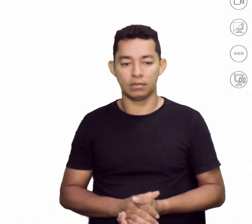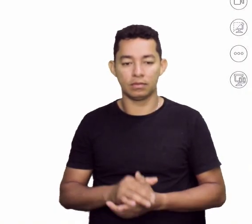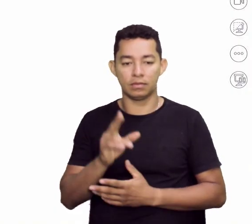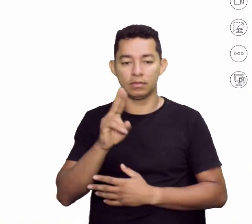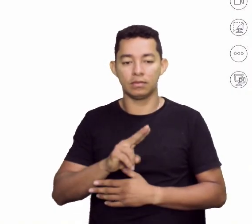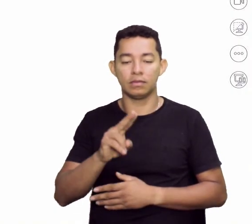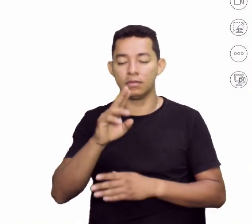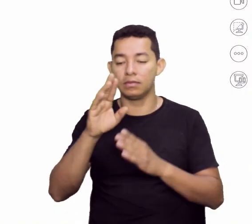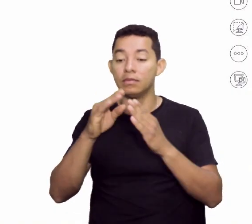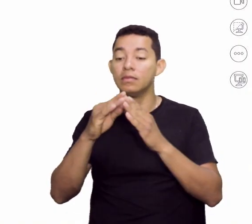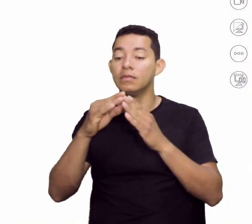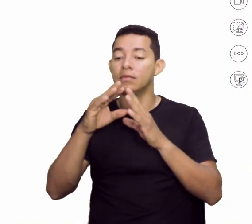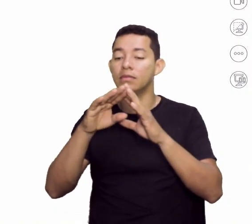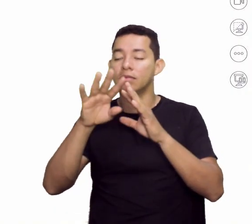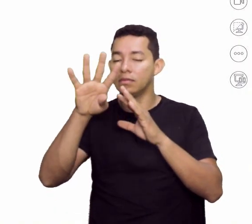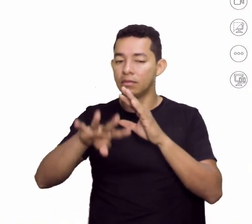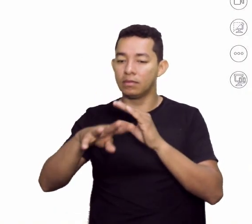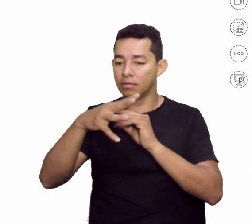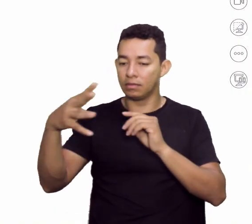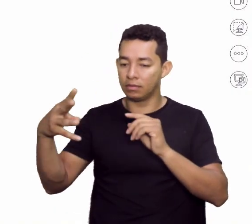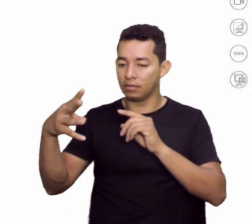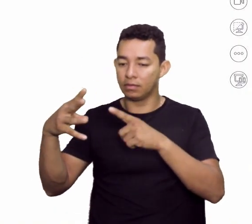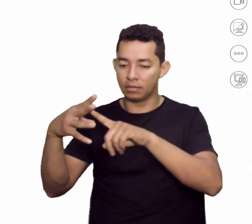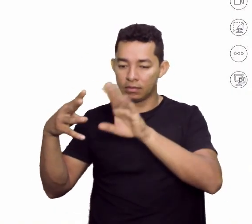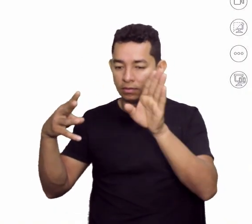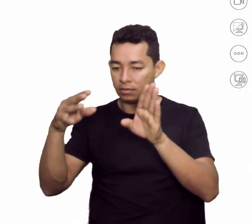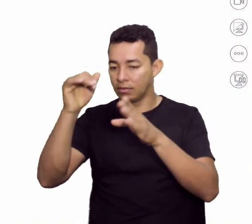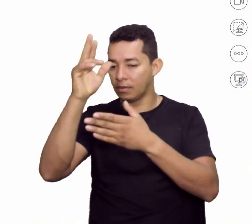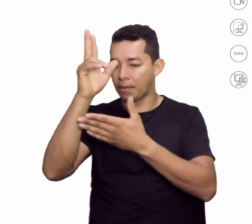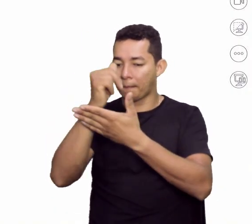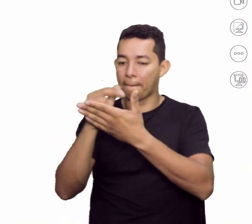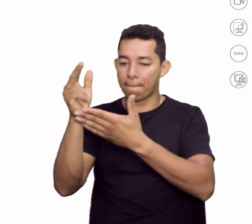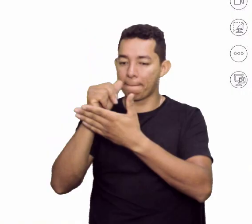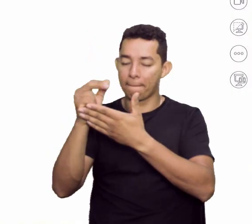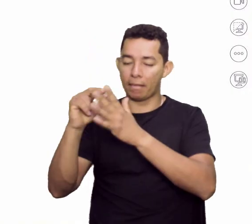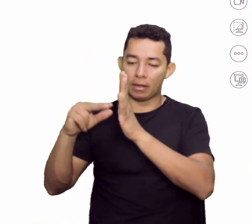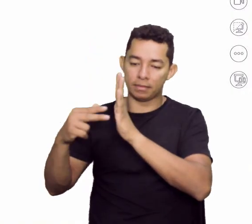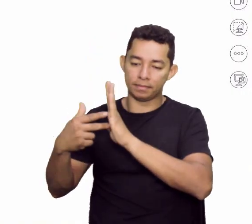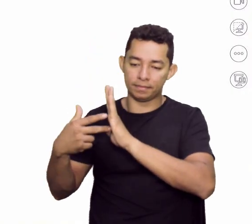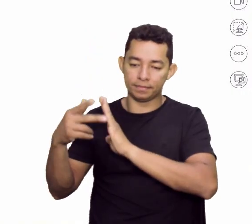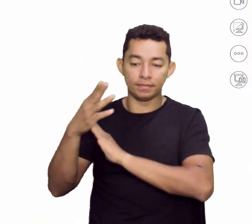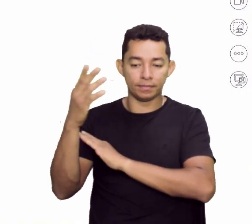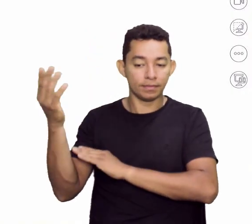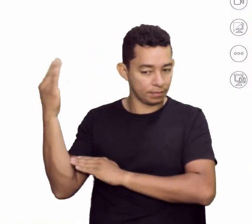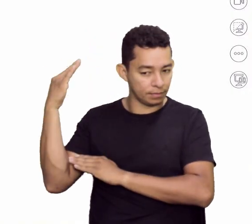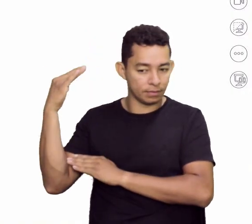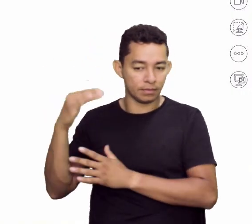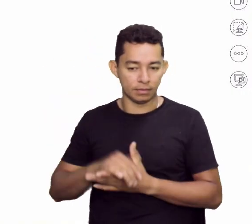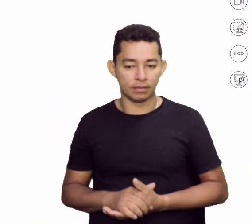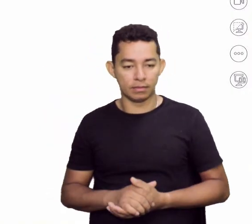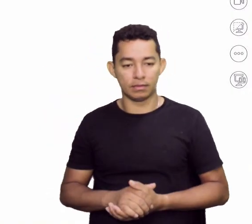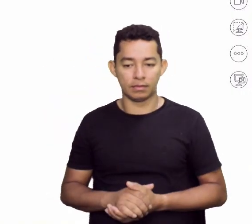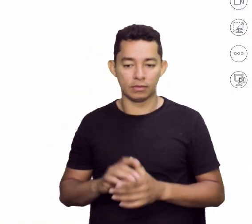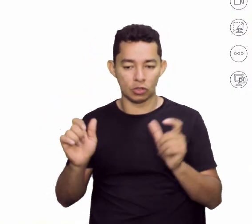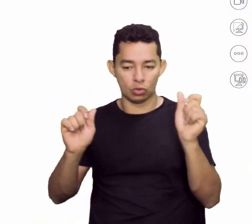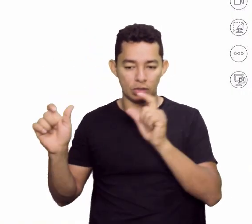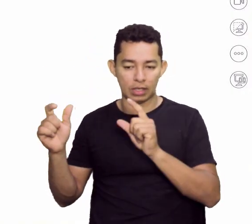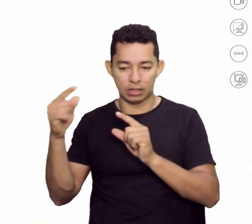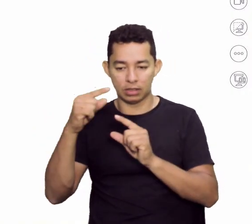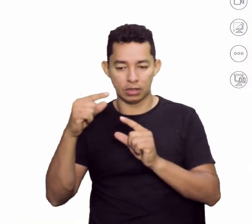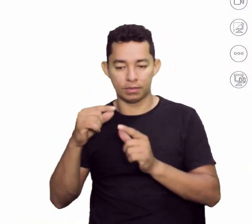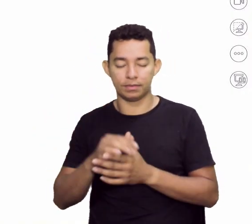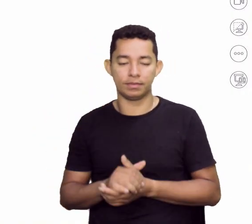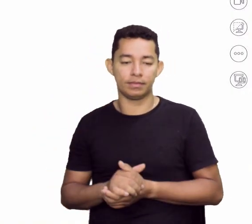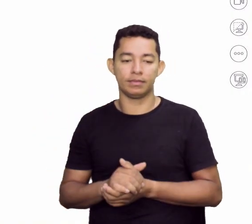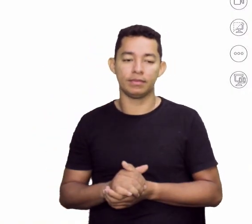a tabela de imagens de hieróglifos egípcios, tá? Então, pode-se